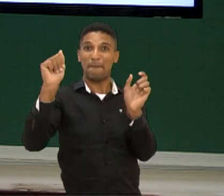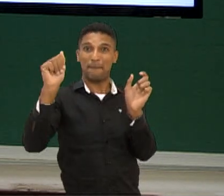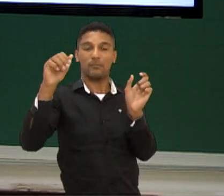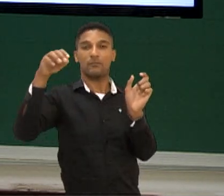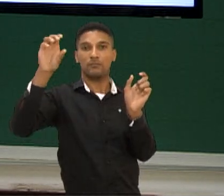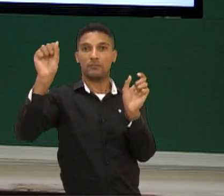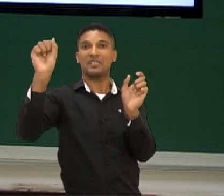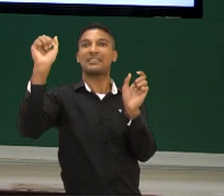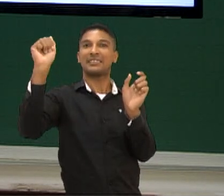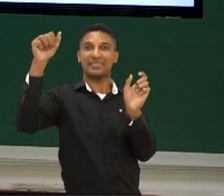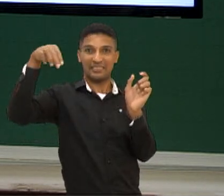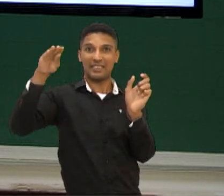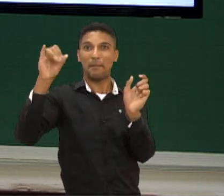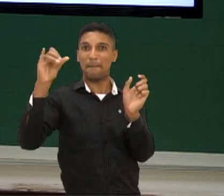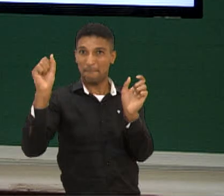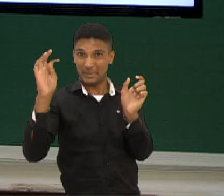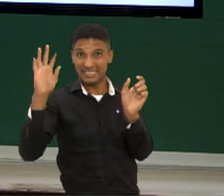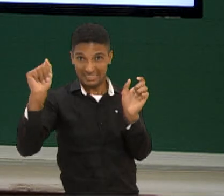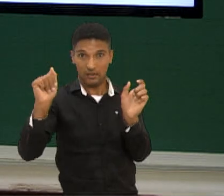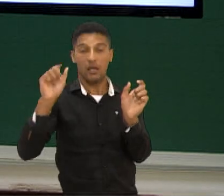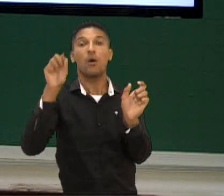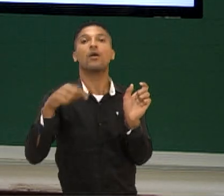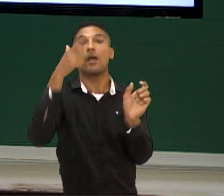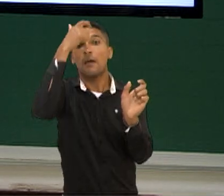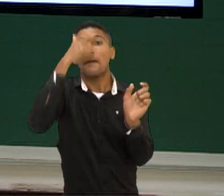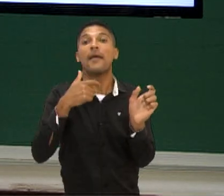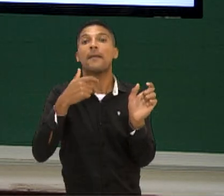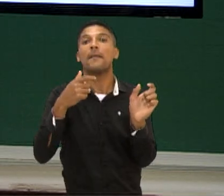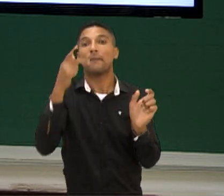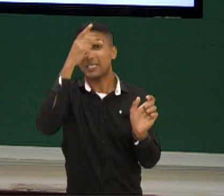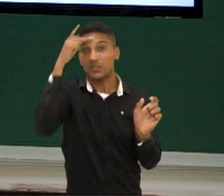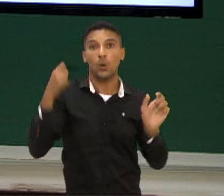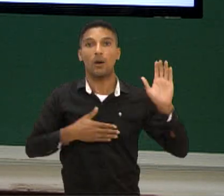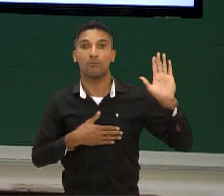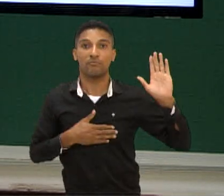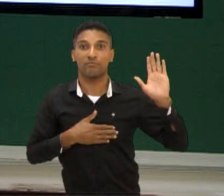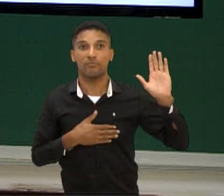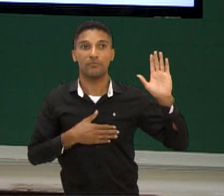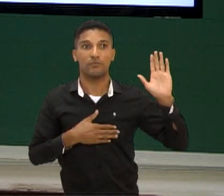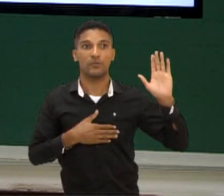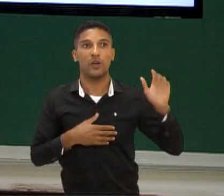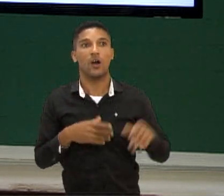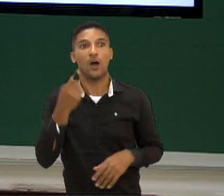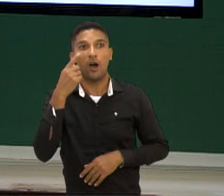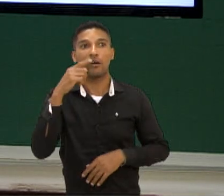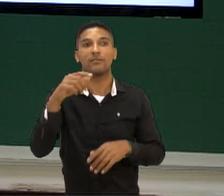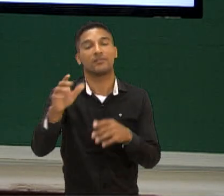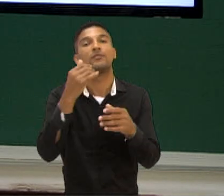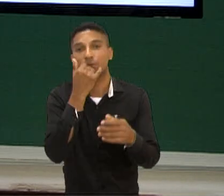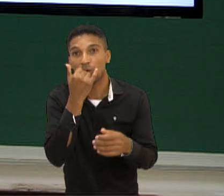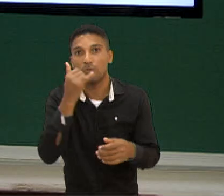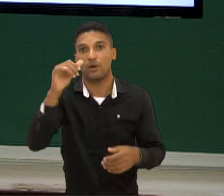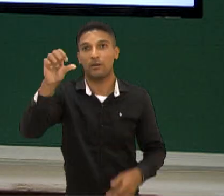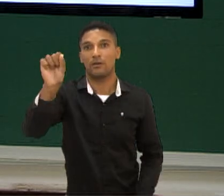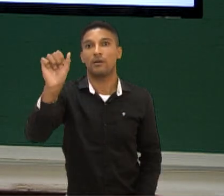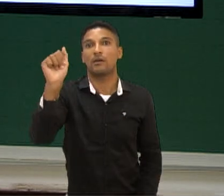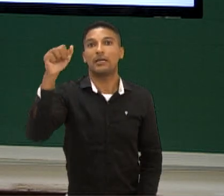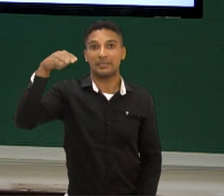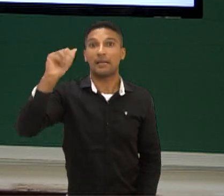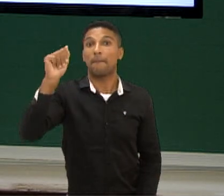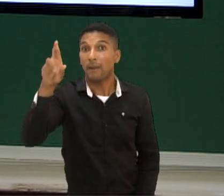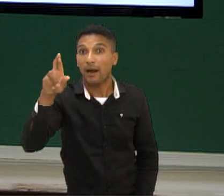dança. E quem é o sambar para quem dança e sambista